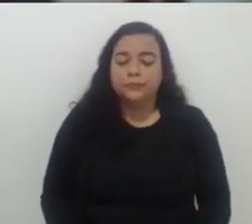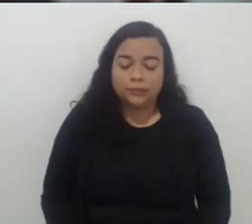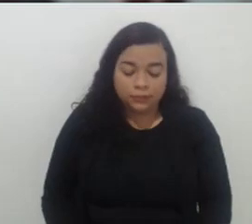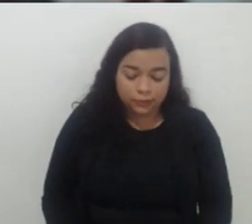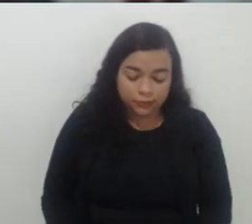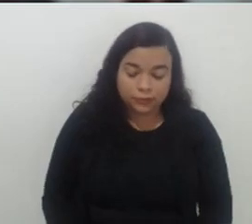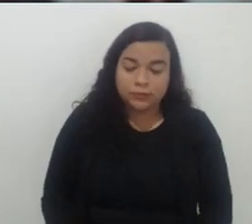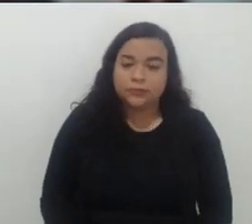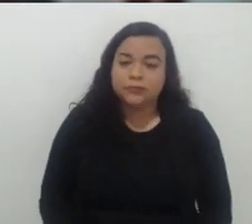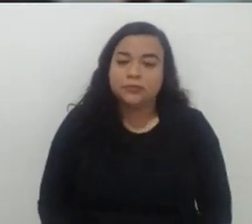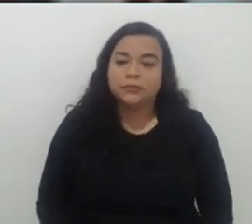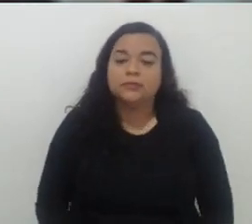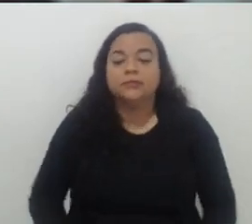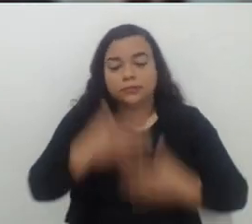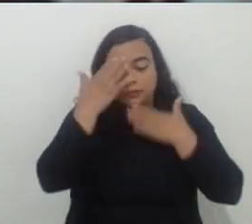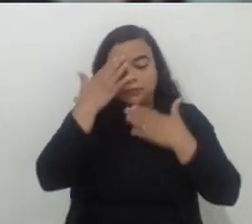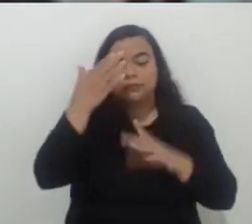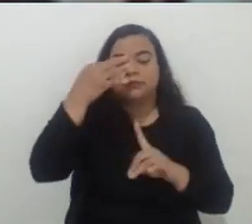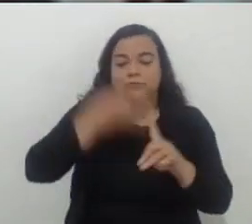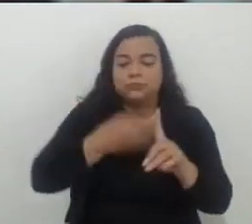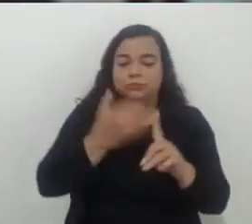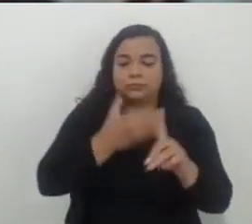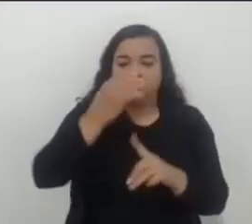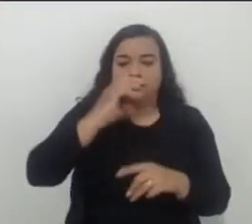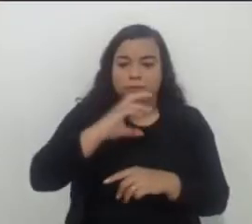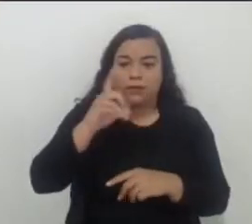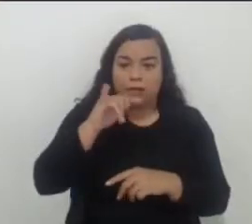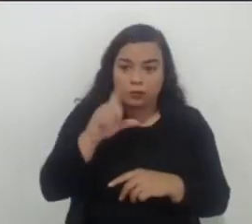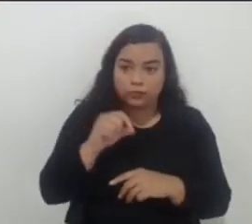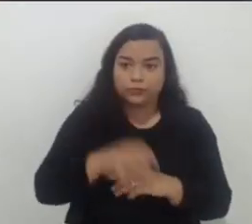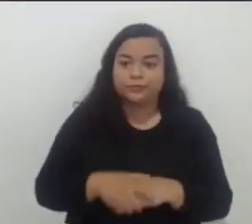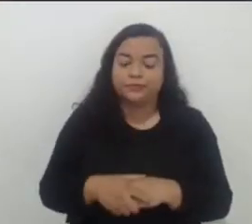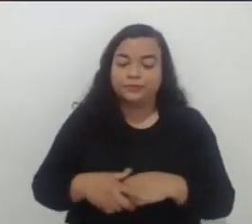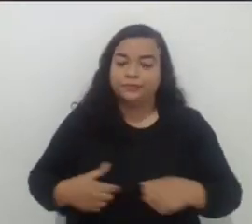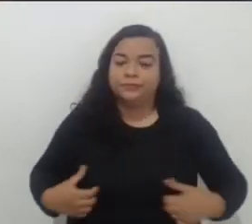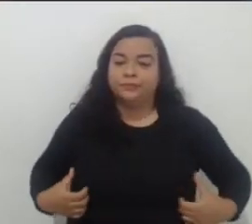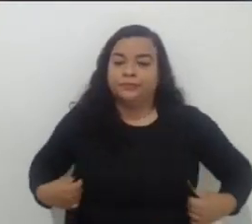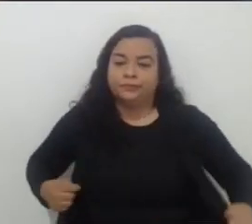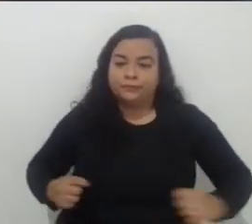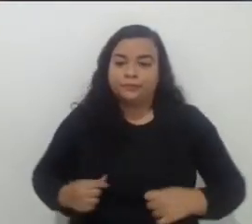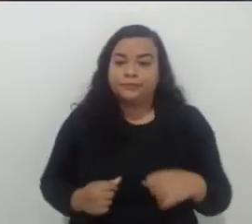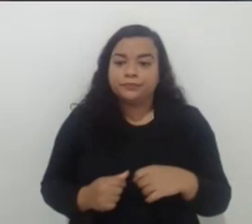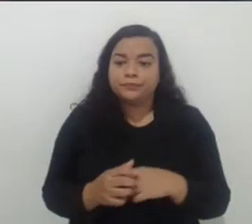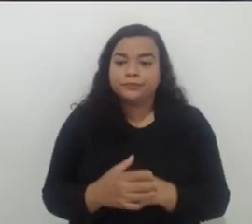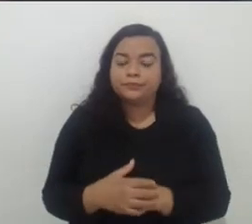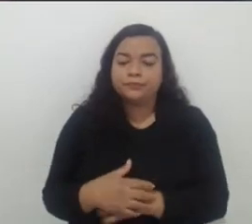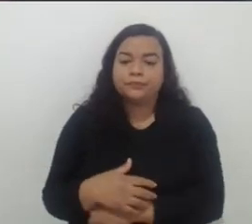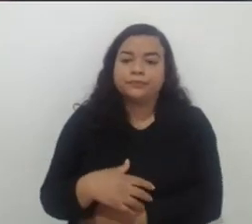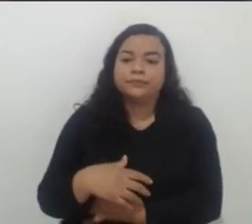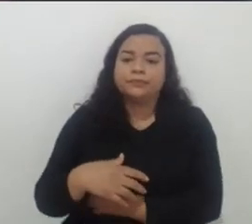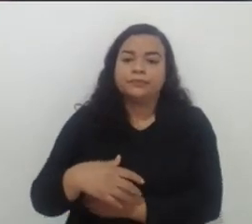Obrigado, desembargador Cláudio. Então, a sugestão de voto tem 10 votos